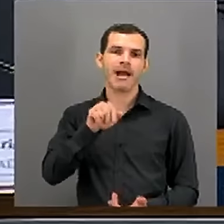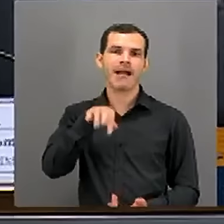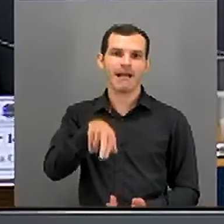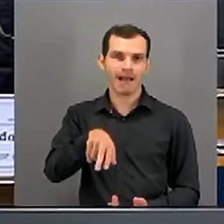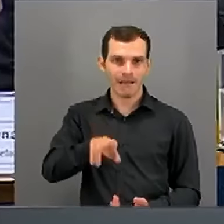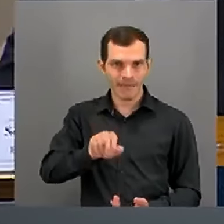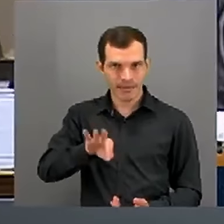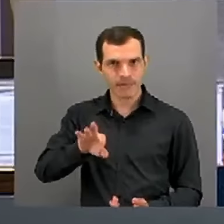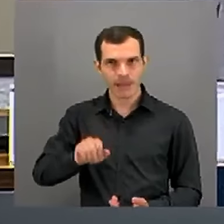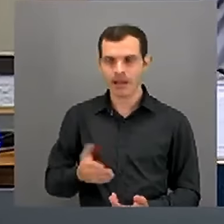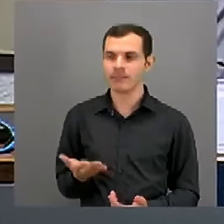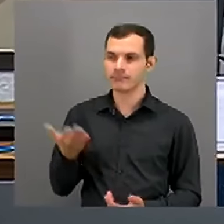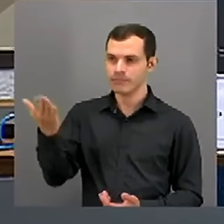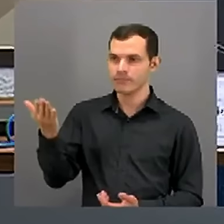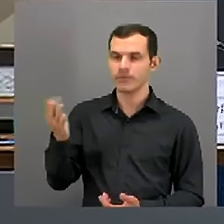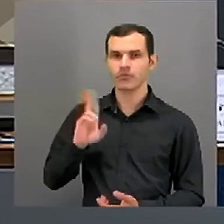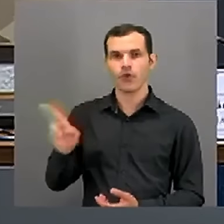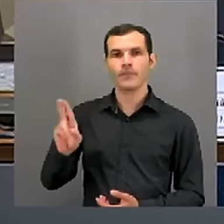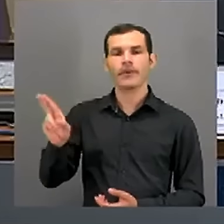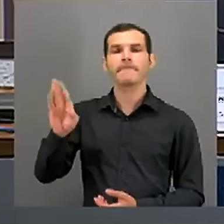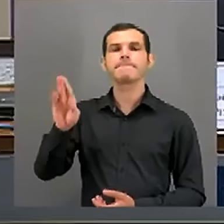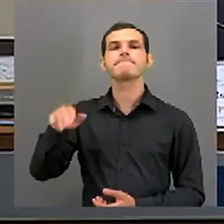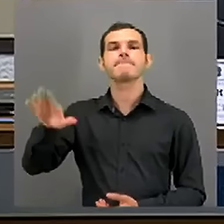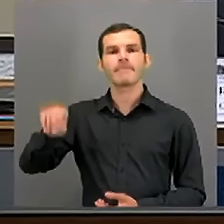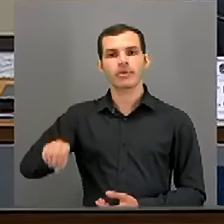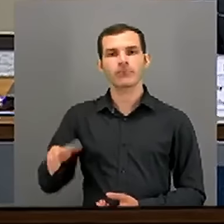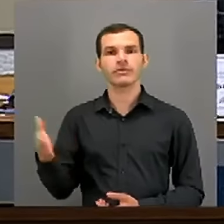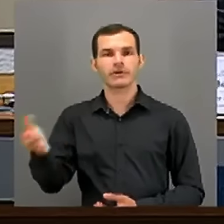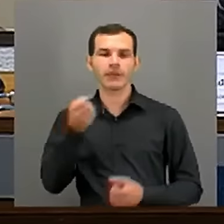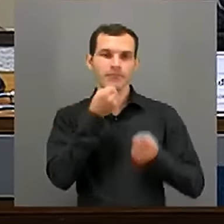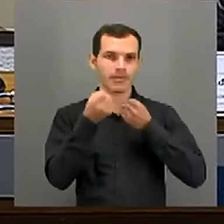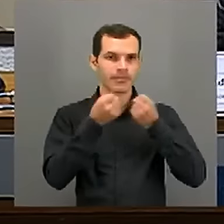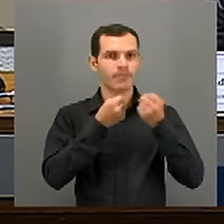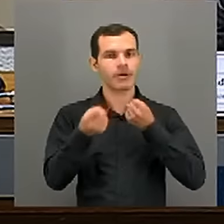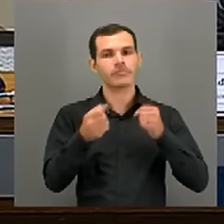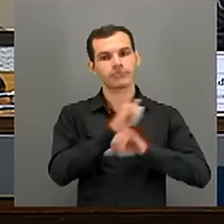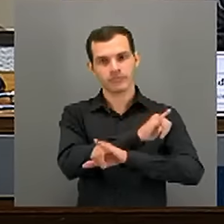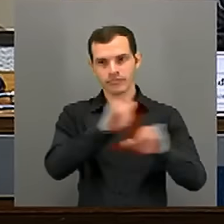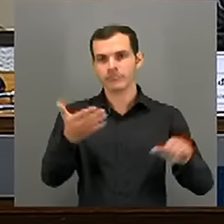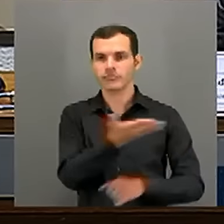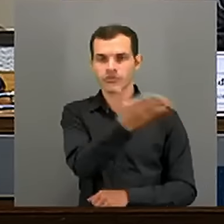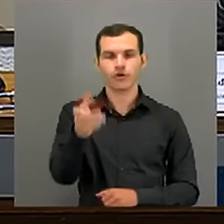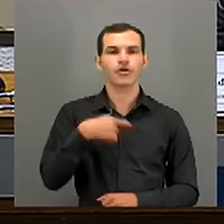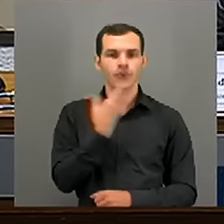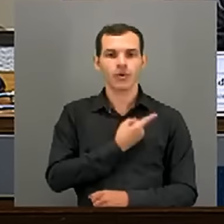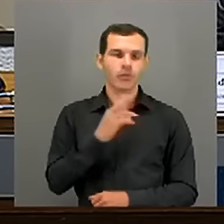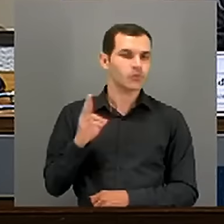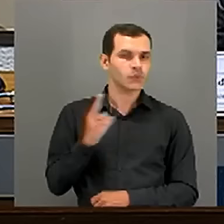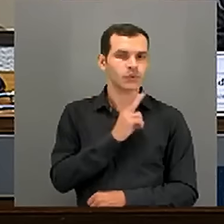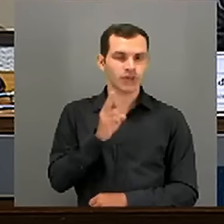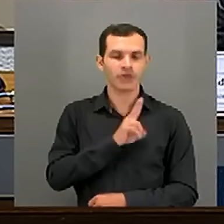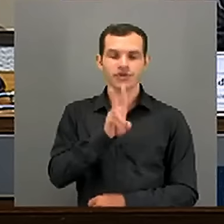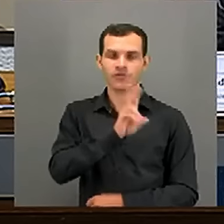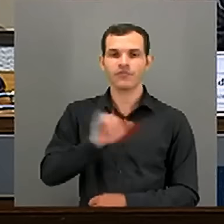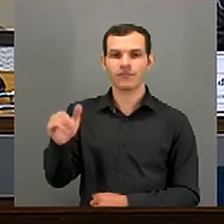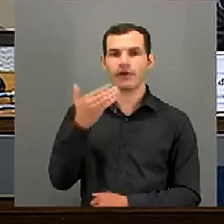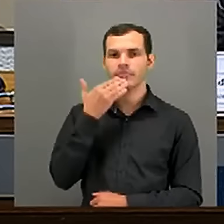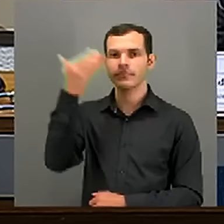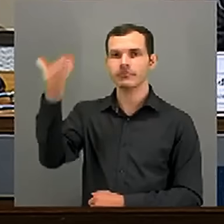Tolentino. Portanto, que a imprensa tome conhecimento que nós já vamos entrar imediatamente com